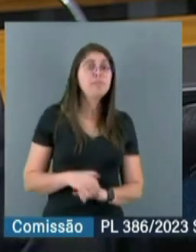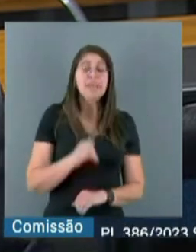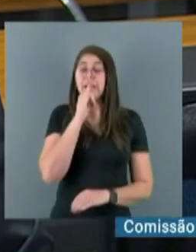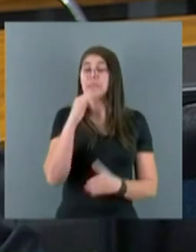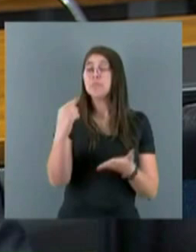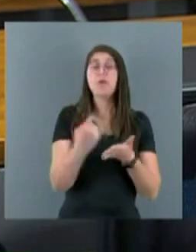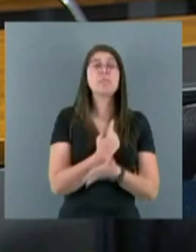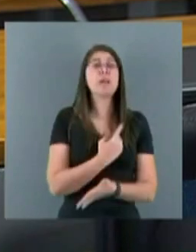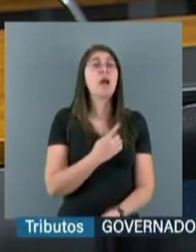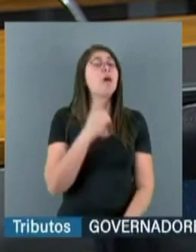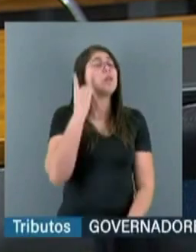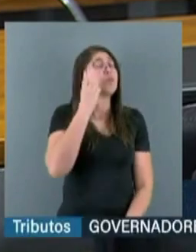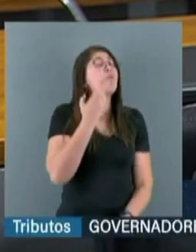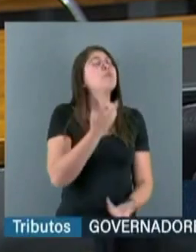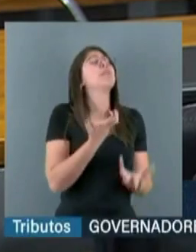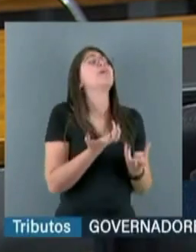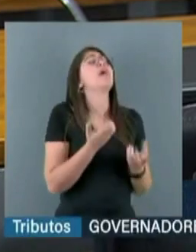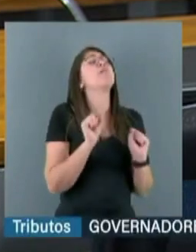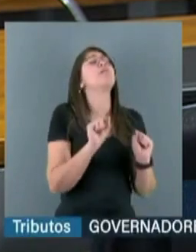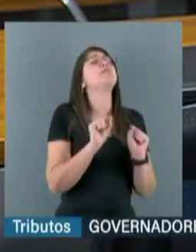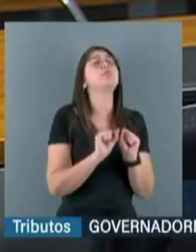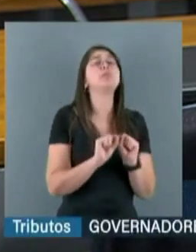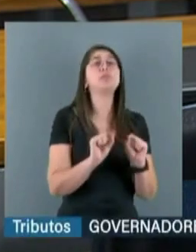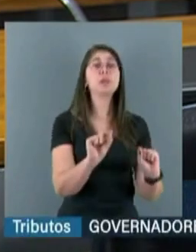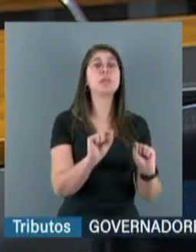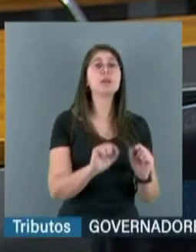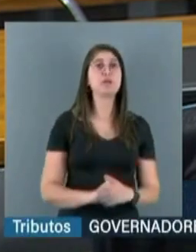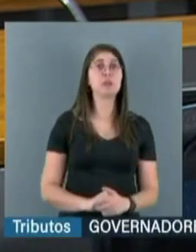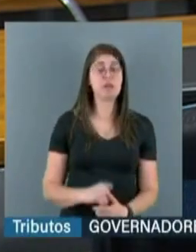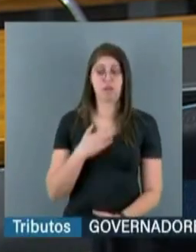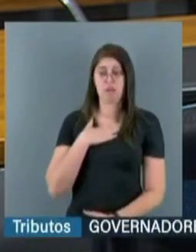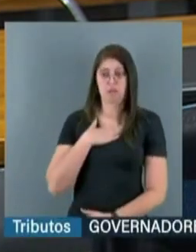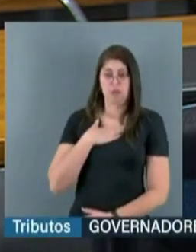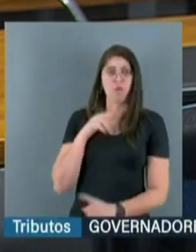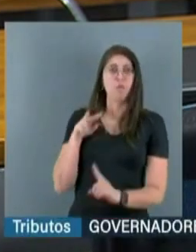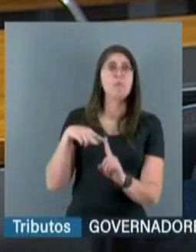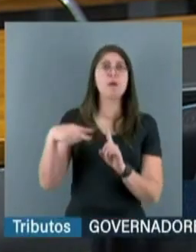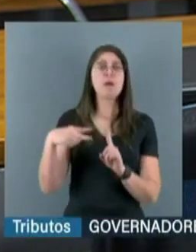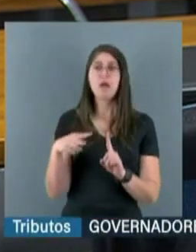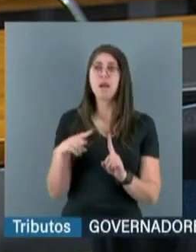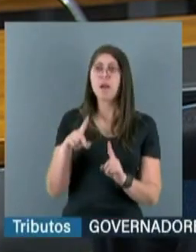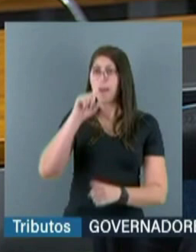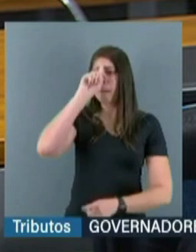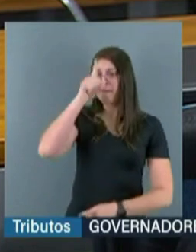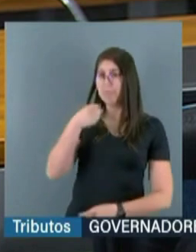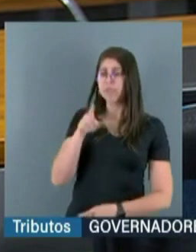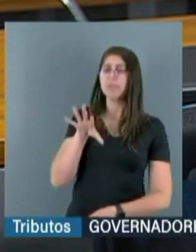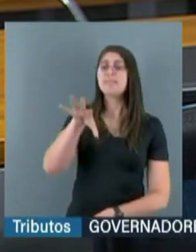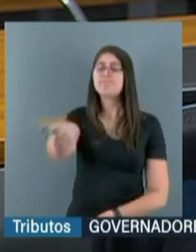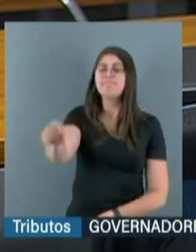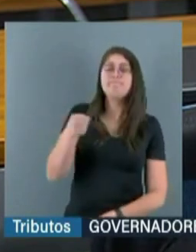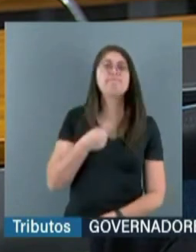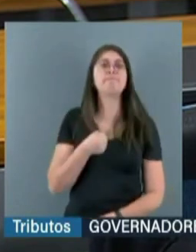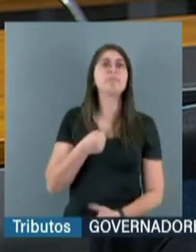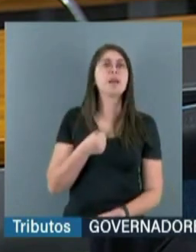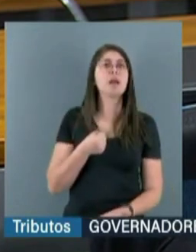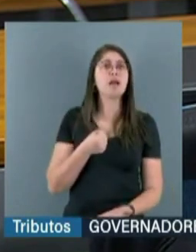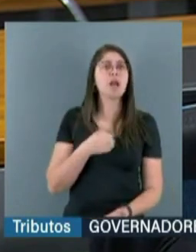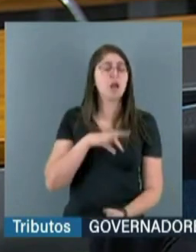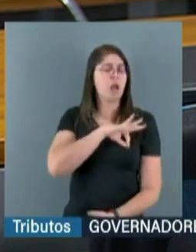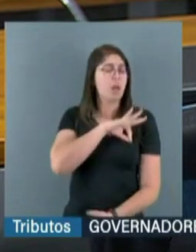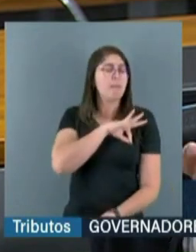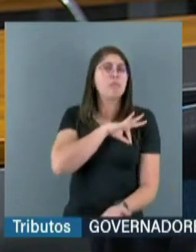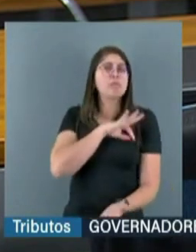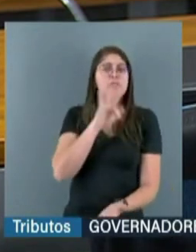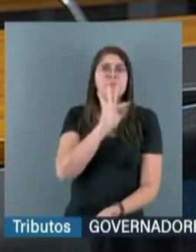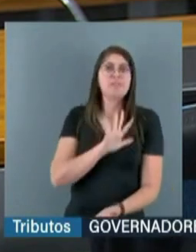perguntar Deputado o que é que você quer que façamos ao meu ver mandar de busca e apreensão sei lá junta a polícia